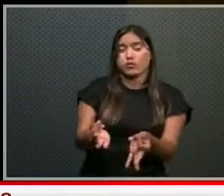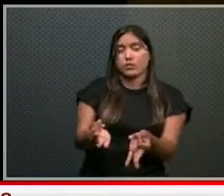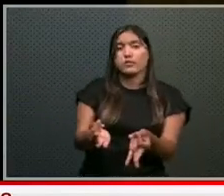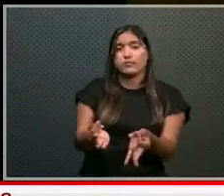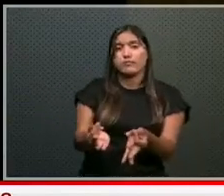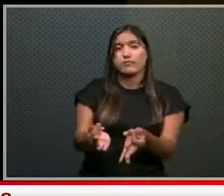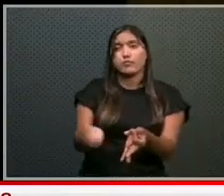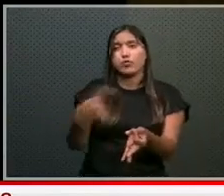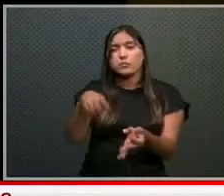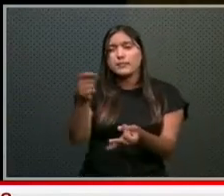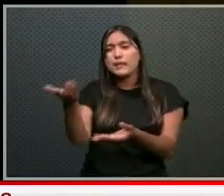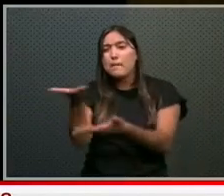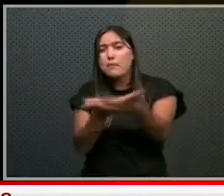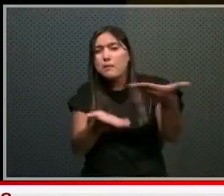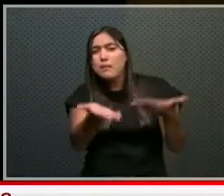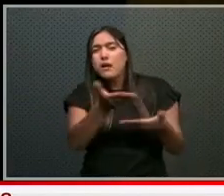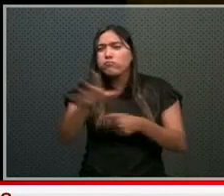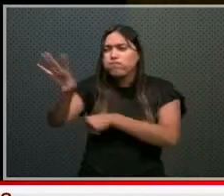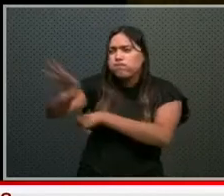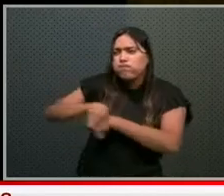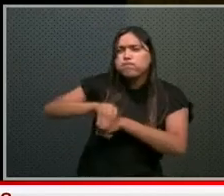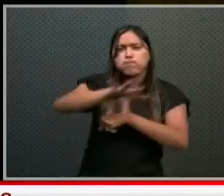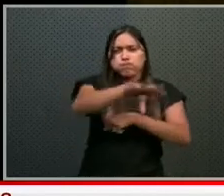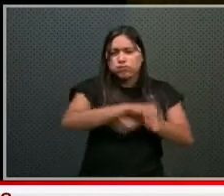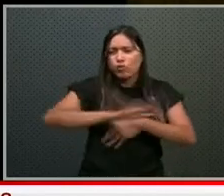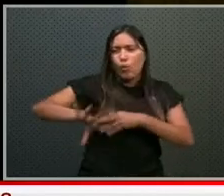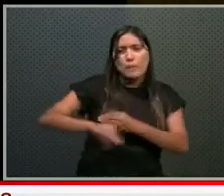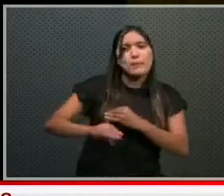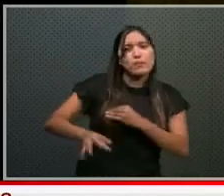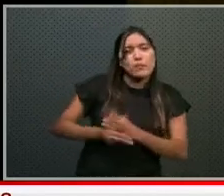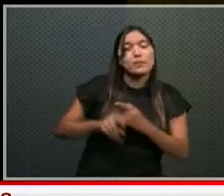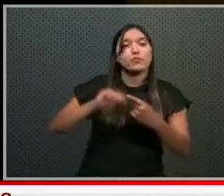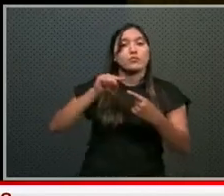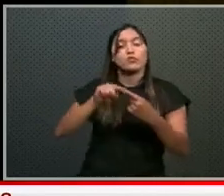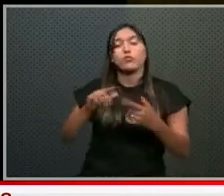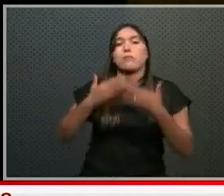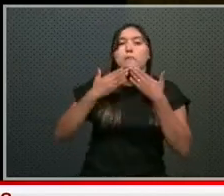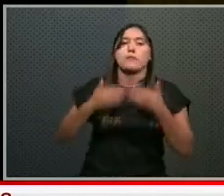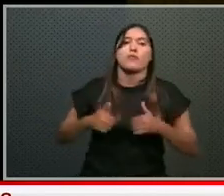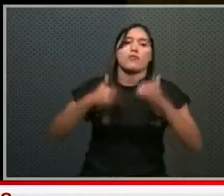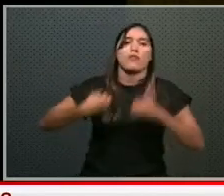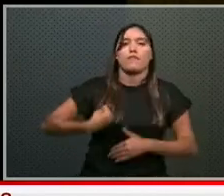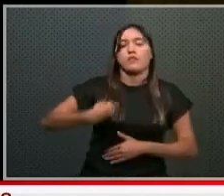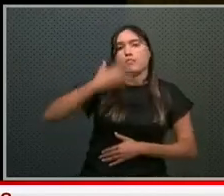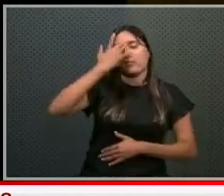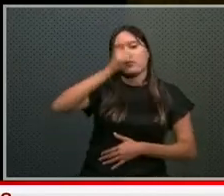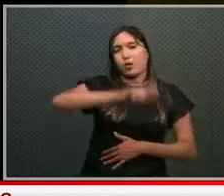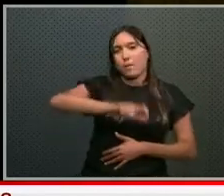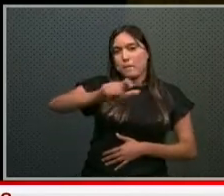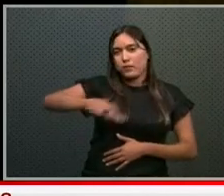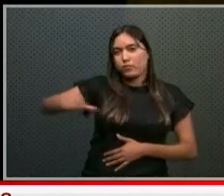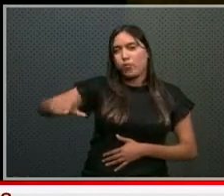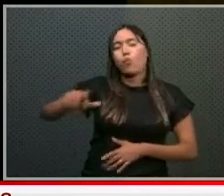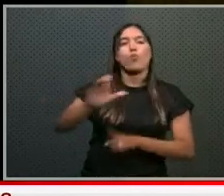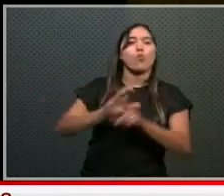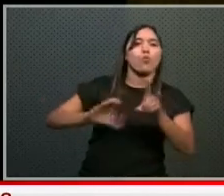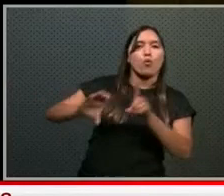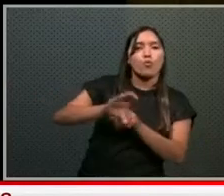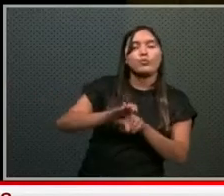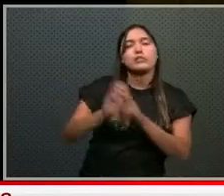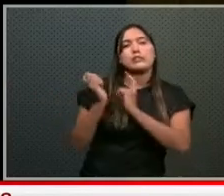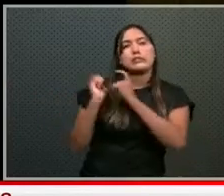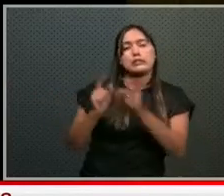juntar para construir políticas públicas possam melhorar a vida do povo das Comunidades tradicionais dos